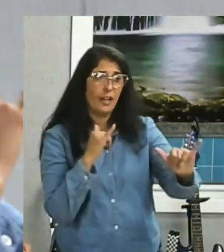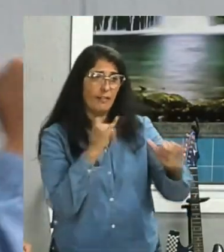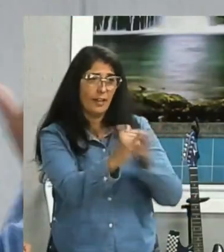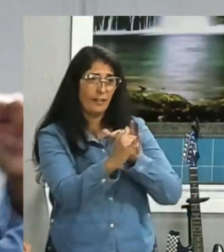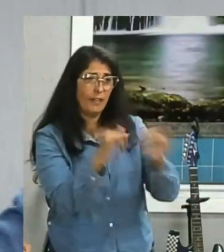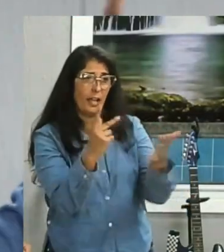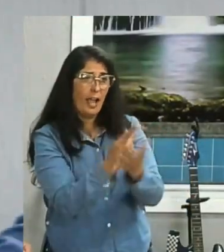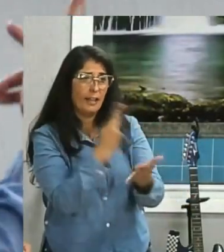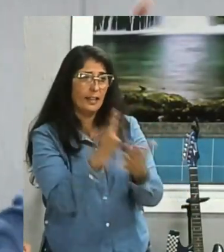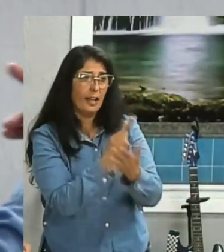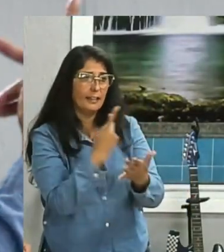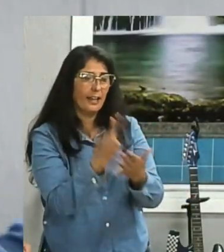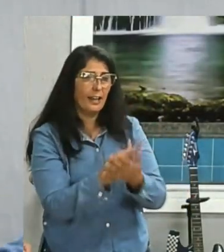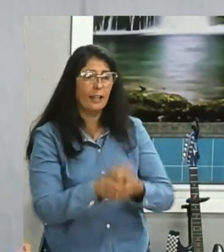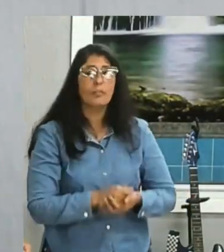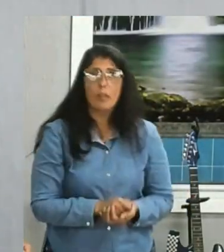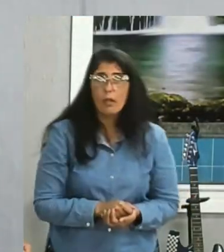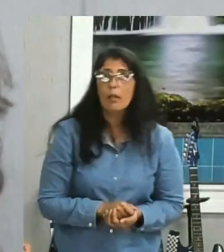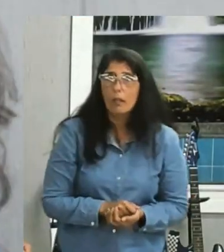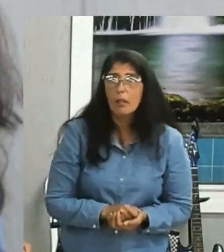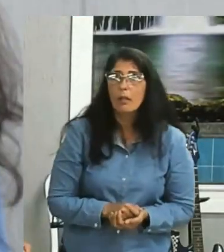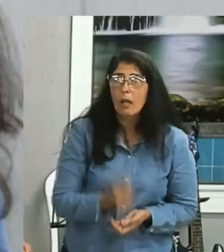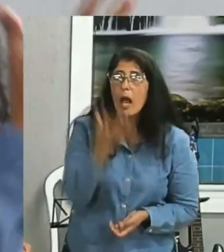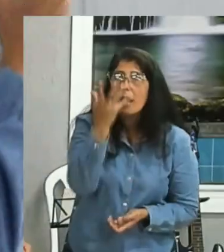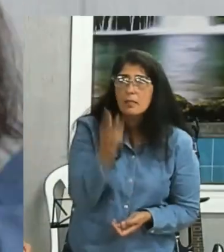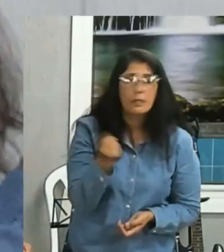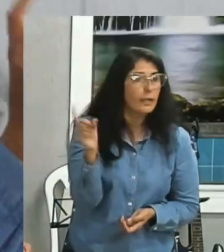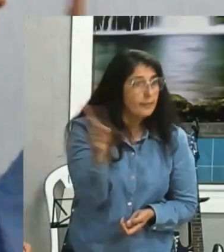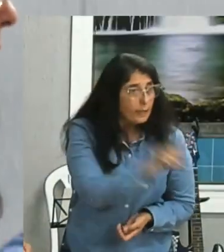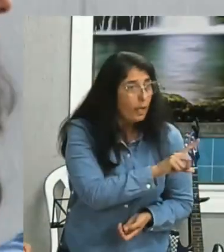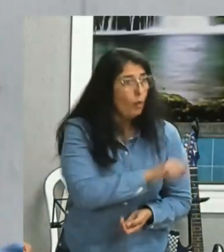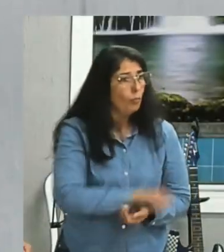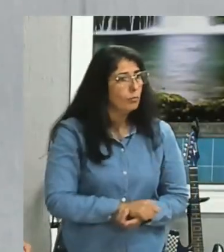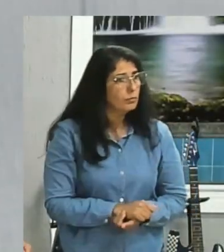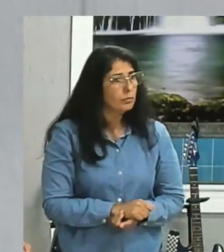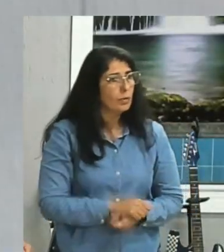Cuidado. Busque na palavra do Senhor a verdade.